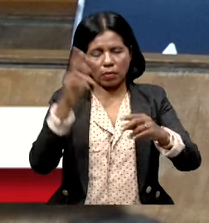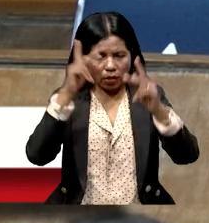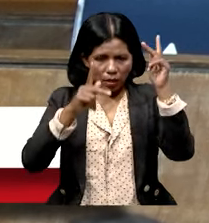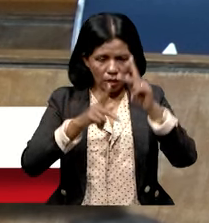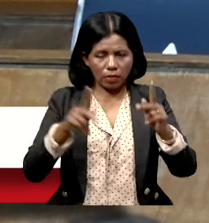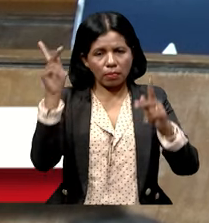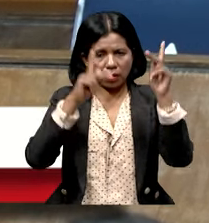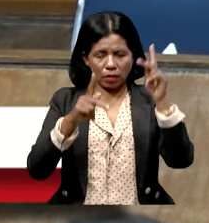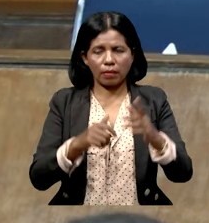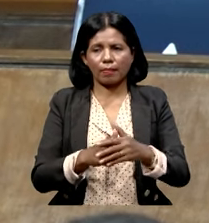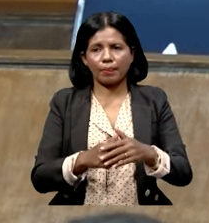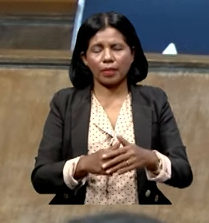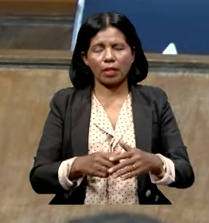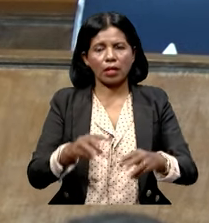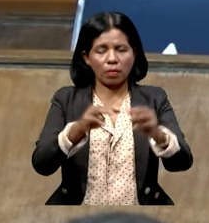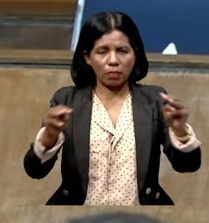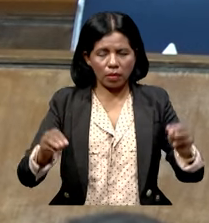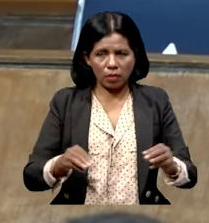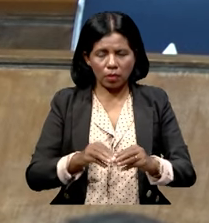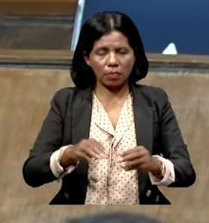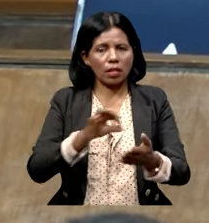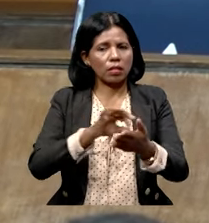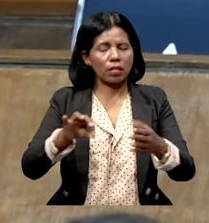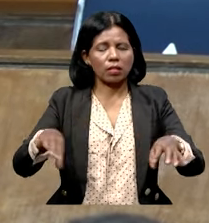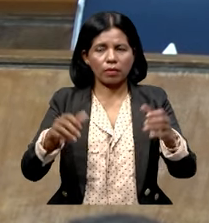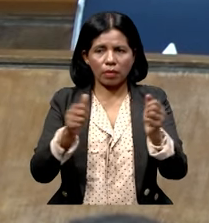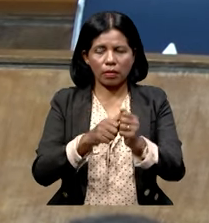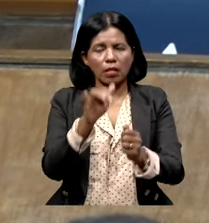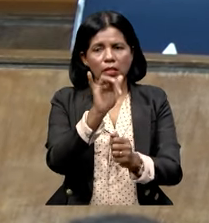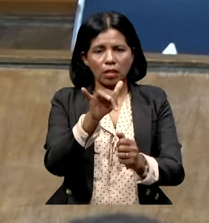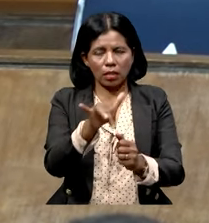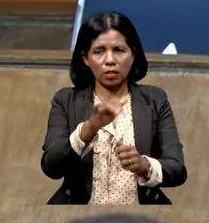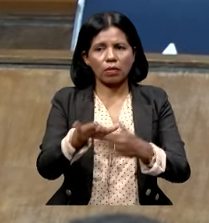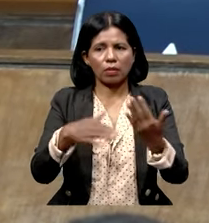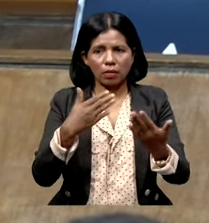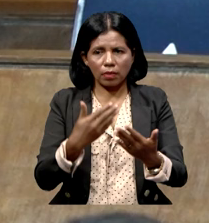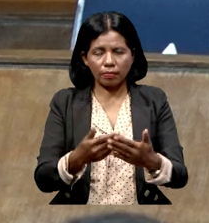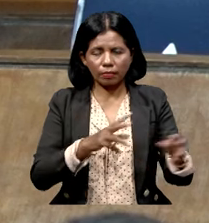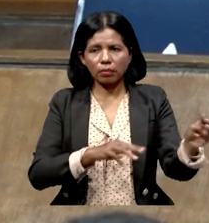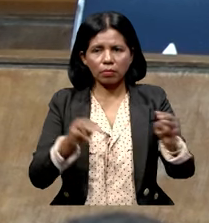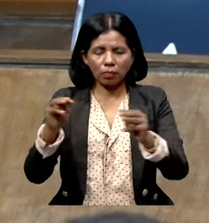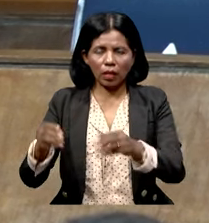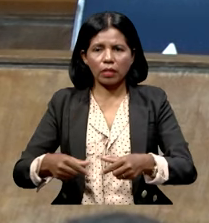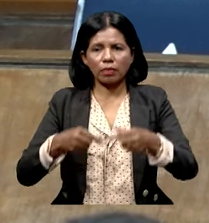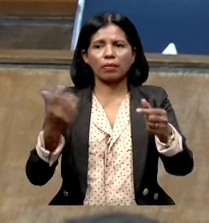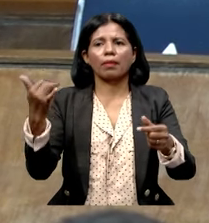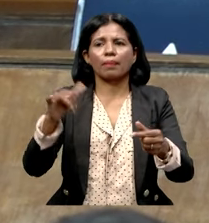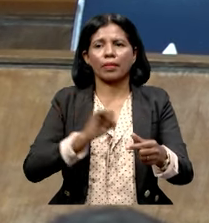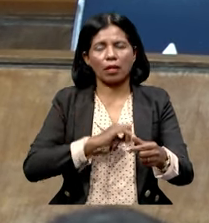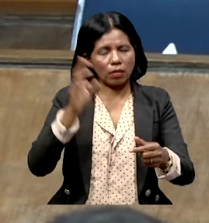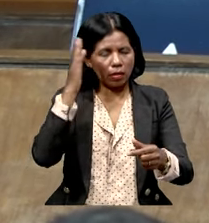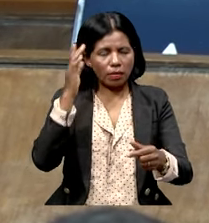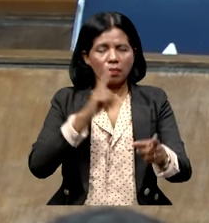caso. Também, em princípio, o contrato o todo concorda com o regime remuneratório que a Tufoba Sira. Ao ver o